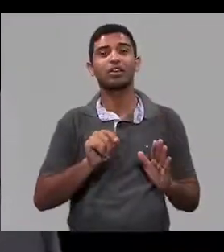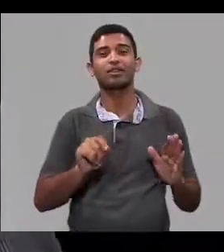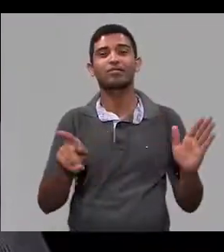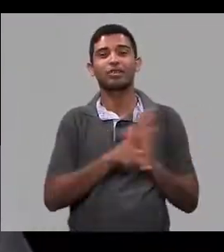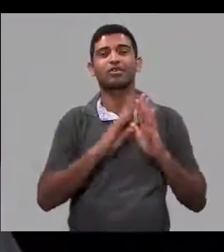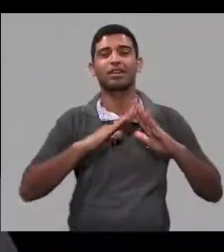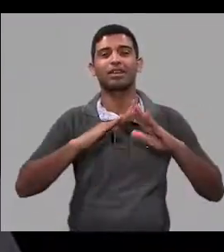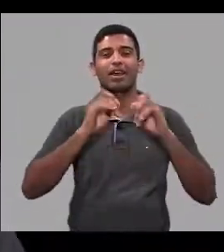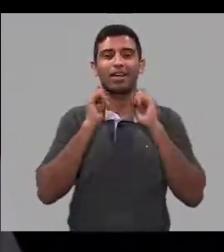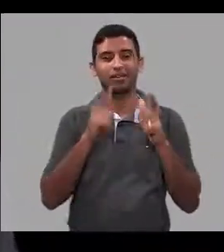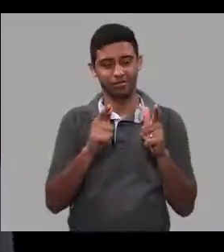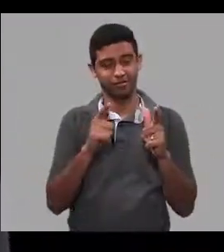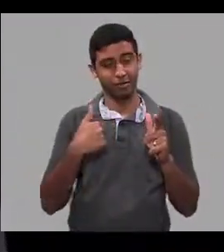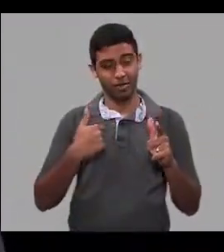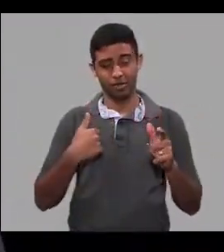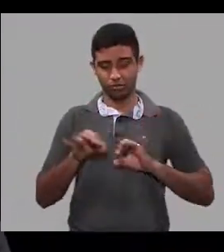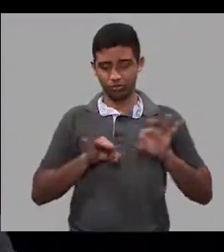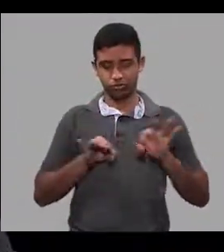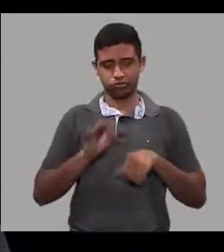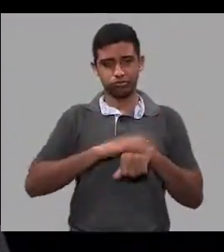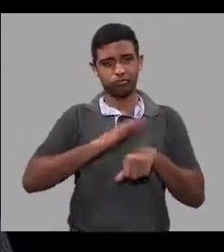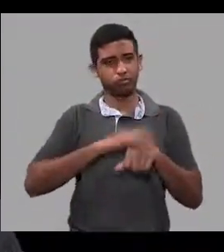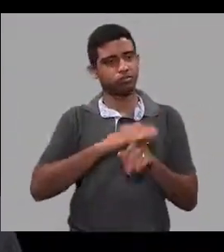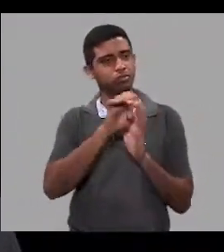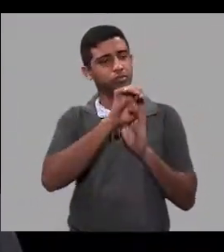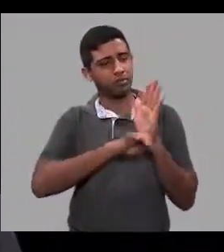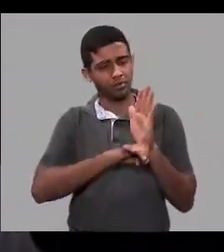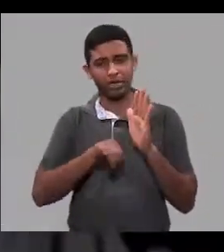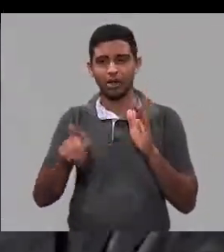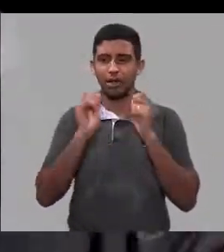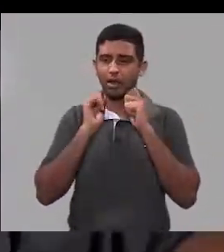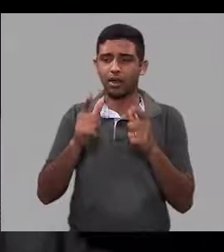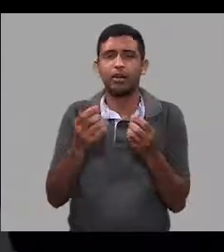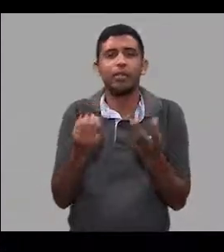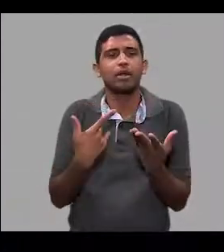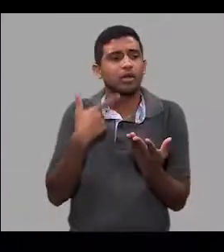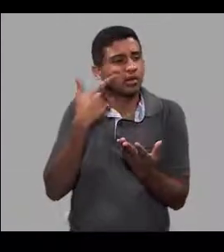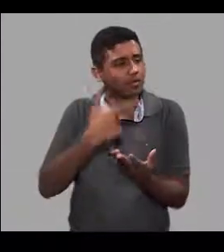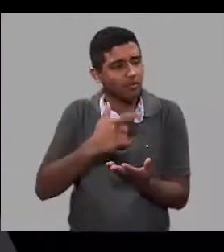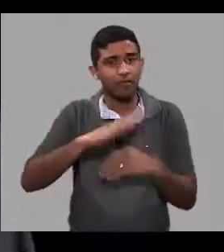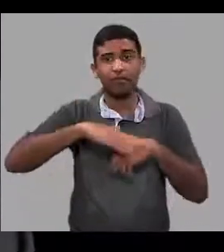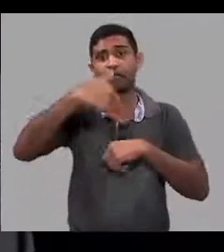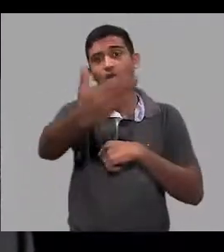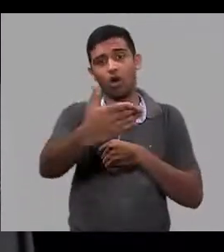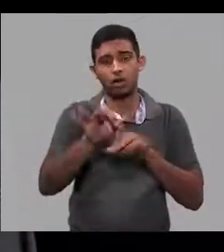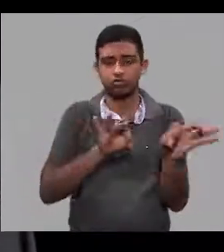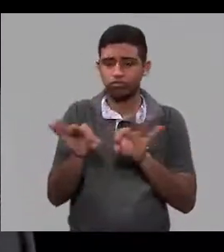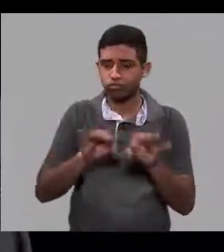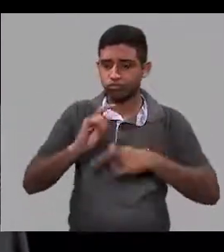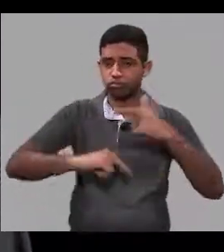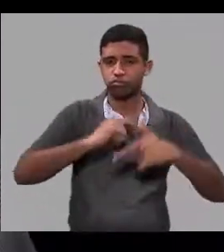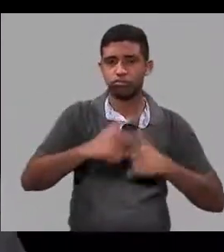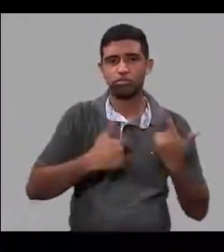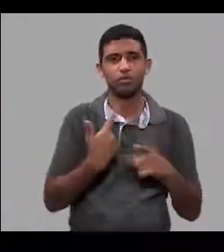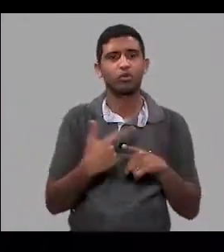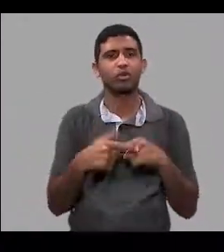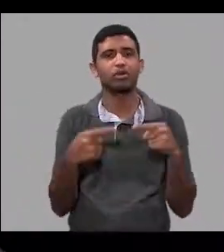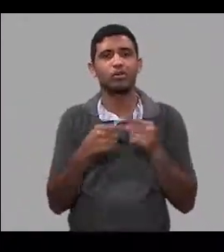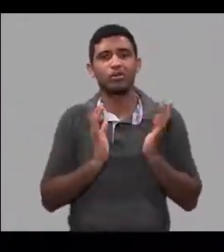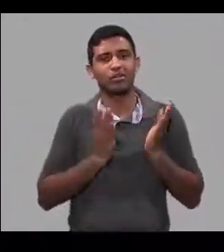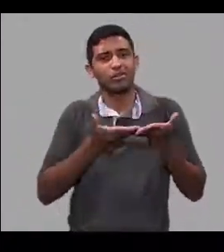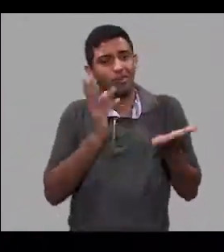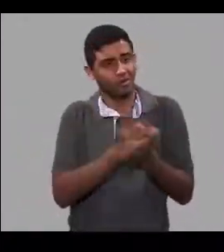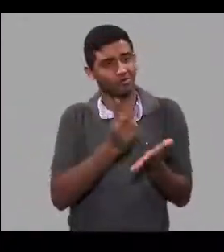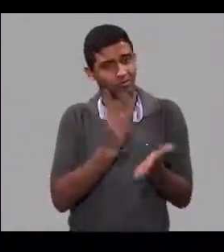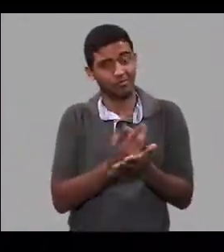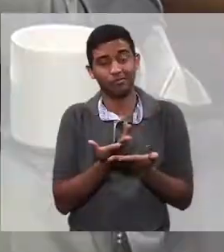emenda para que a LERJ preveja uma programação orçamentária para o funcionamento do fórum, já que é uma instância permanente, não é? Exatamente. Enfim, então